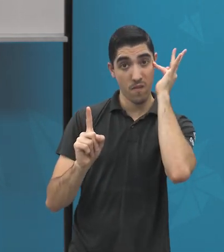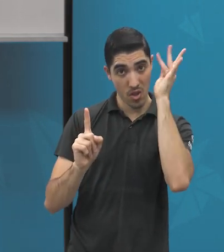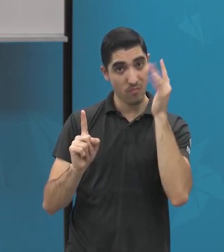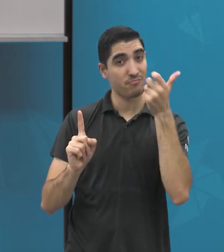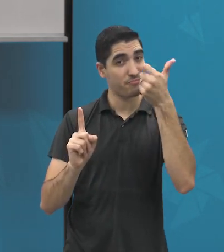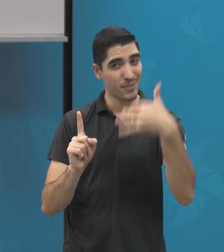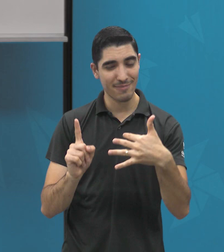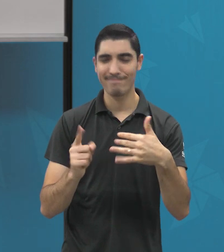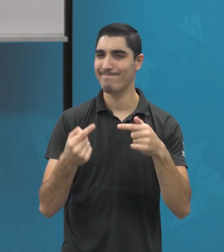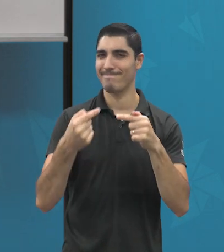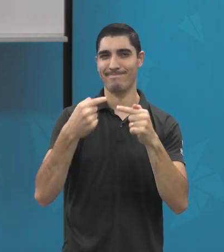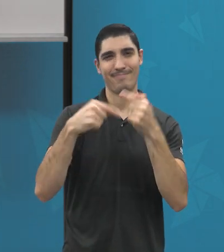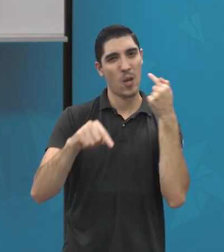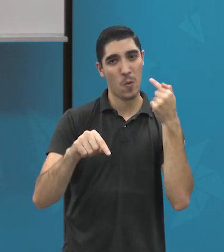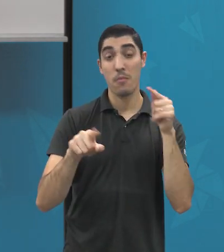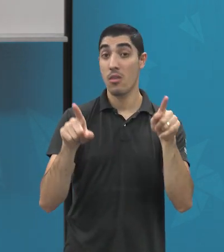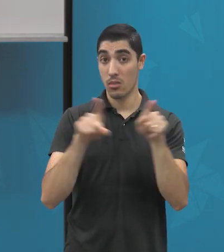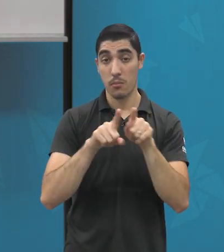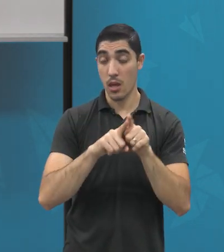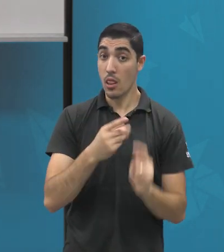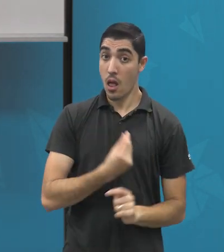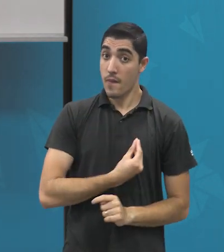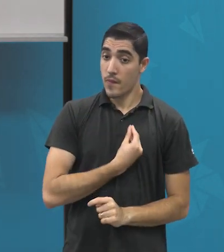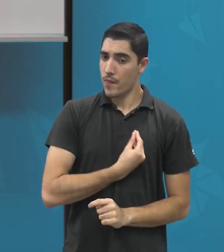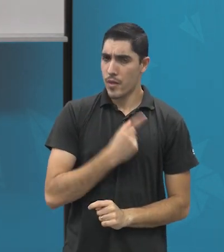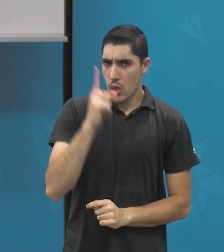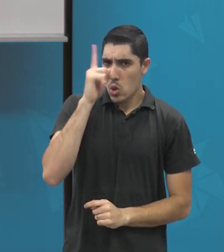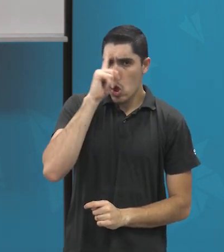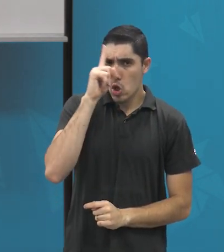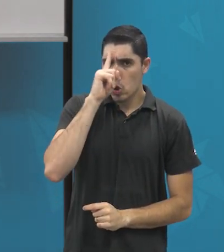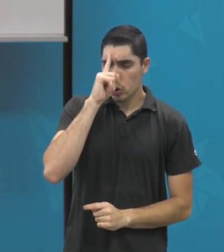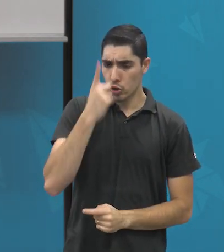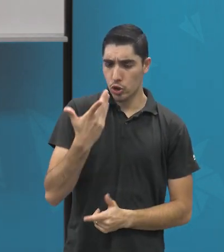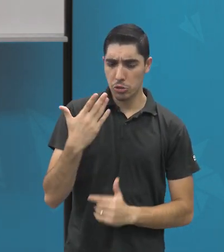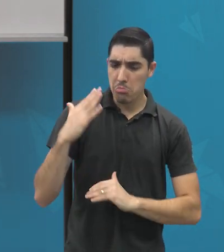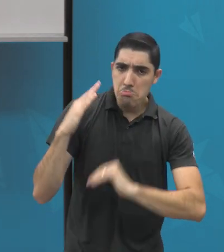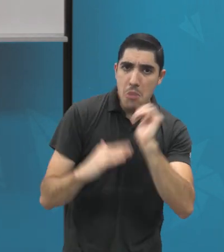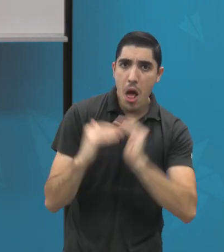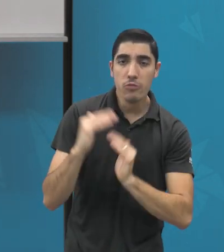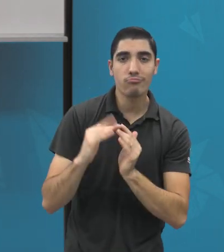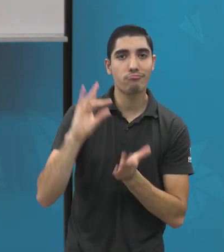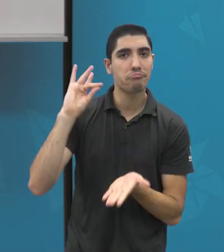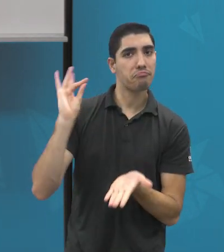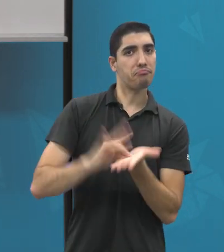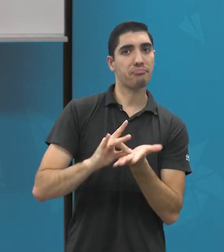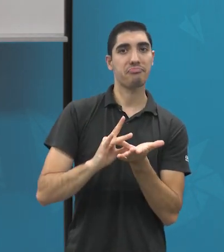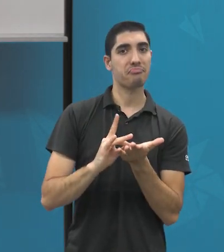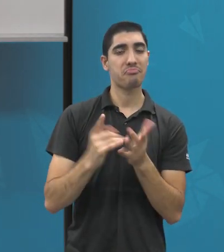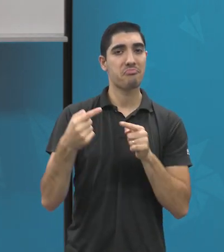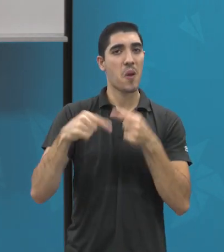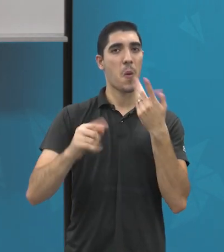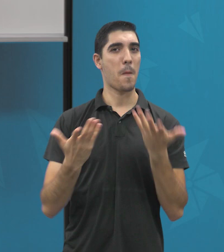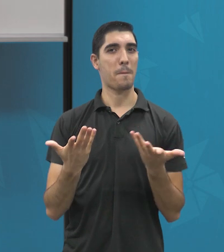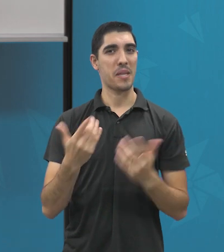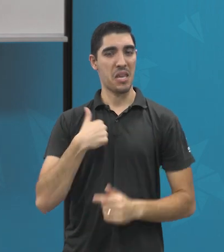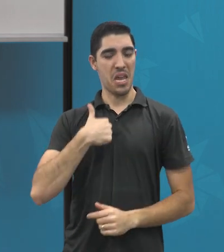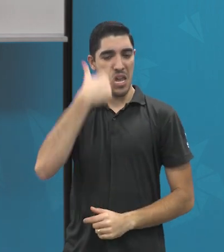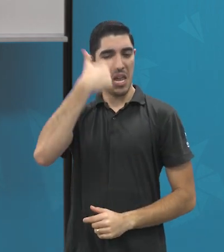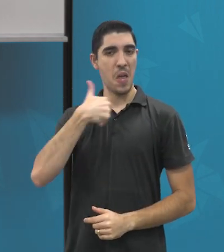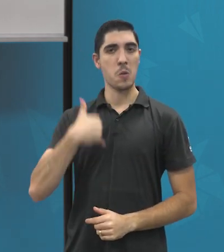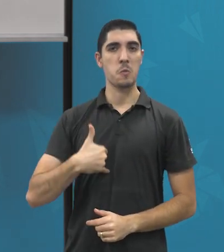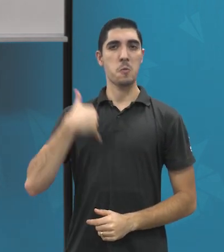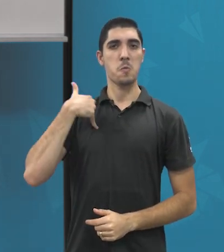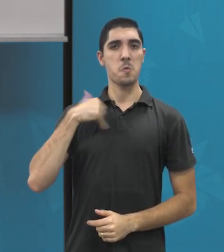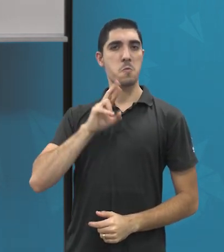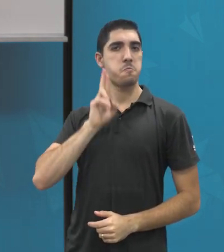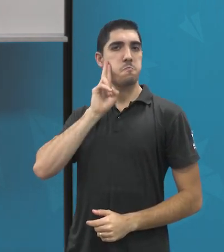Mill e nem na realidade concreta que a gente experimenta na vida. Afinal de contas, como